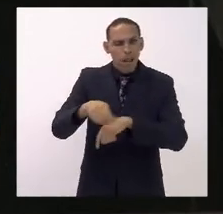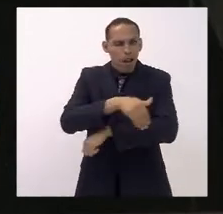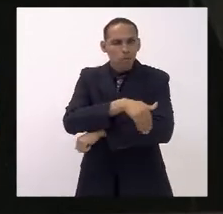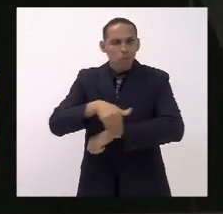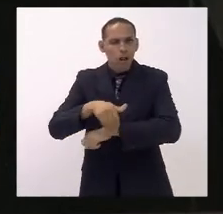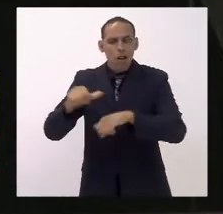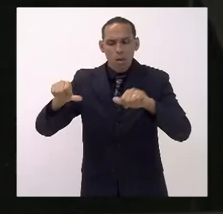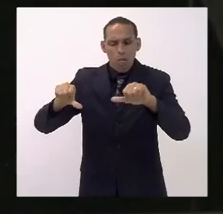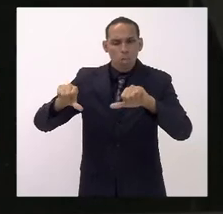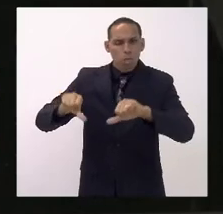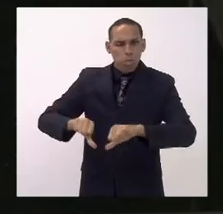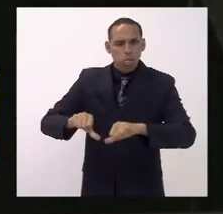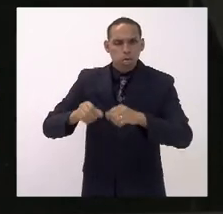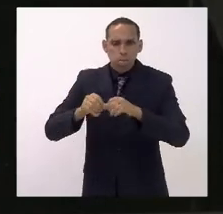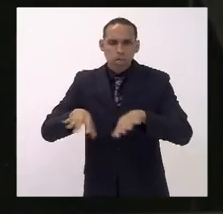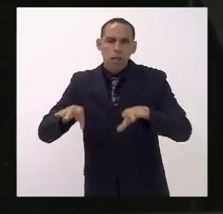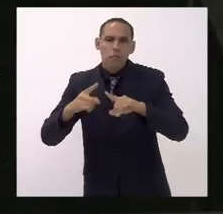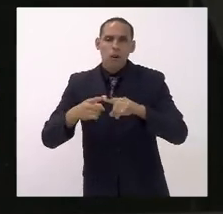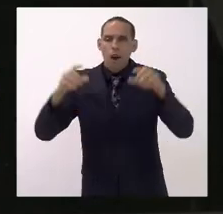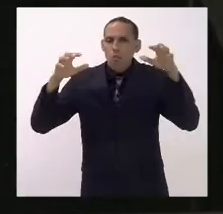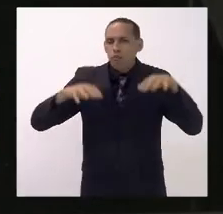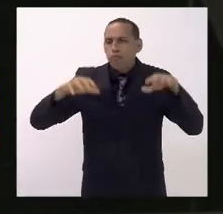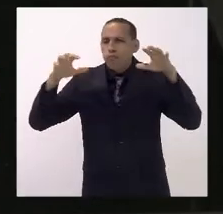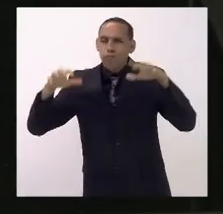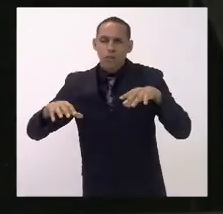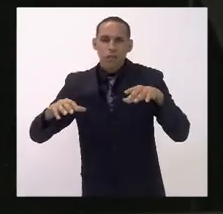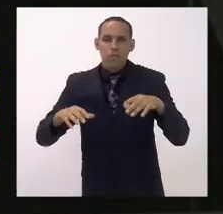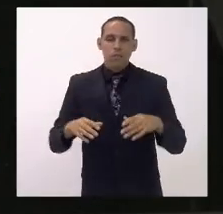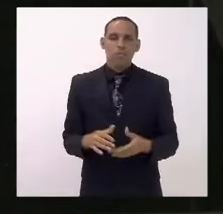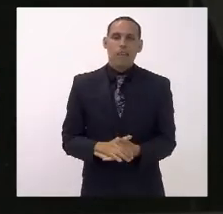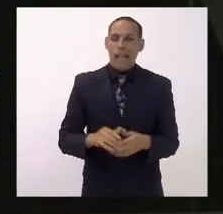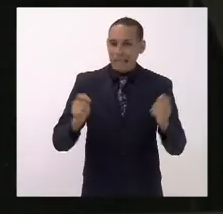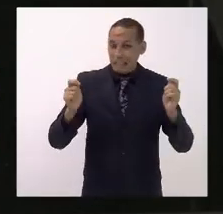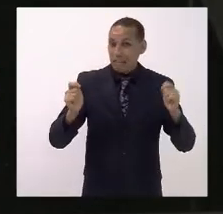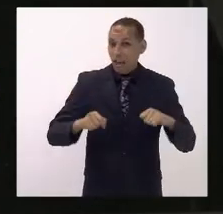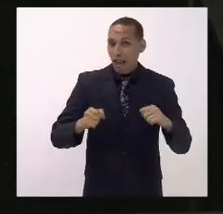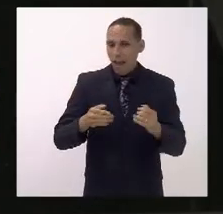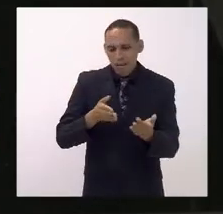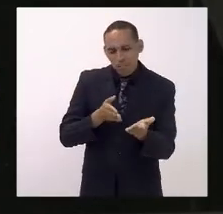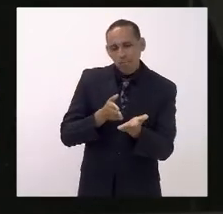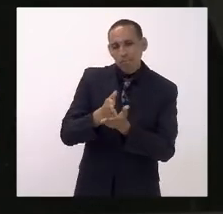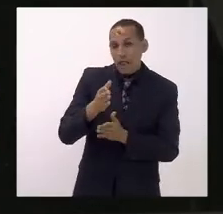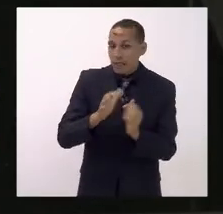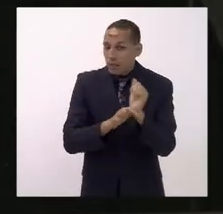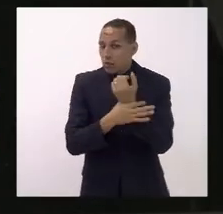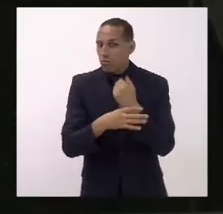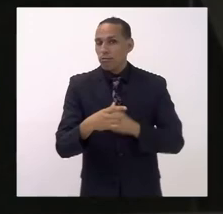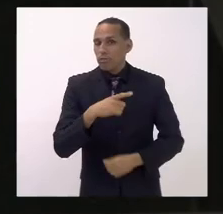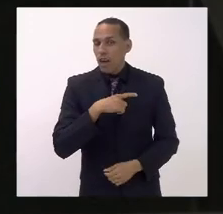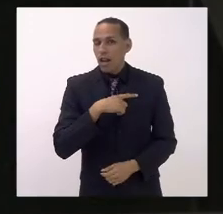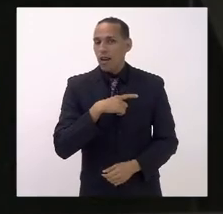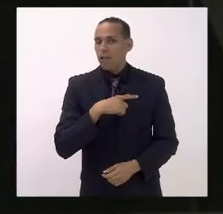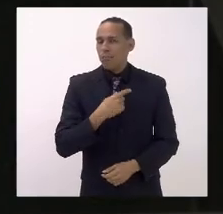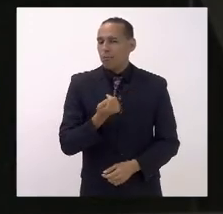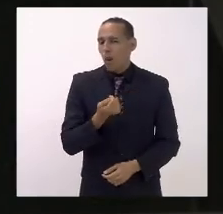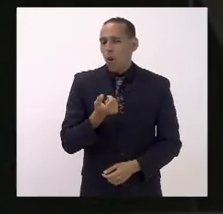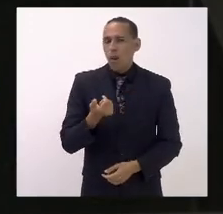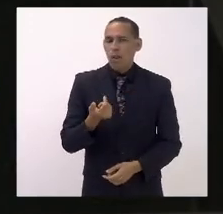não é possível passar com segurança. A perspectiva é de que